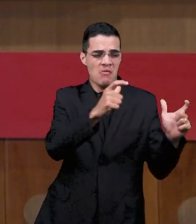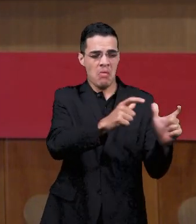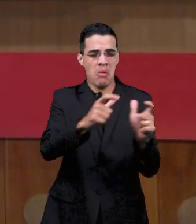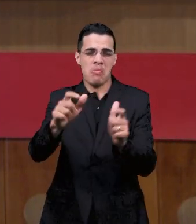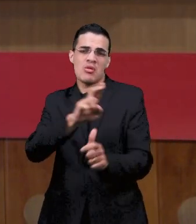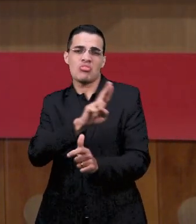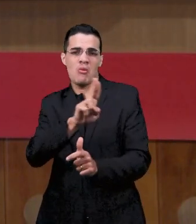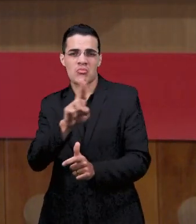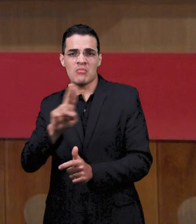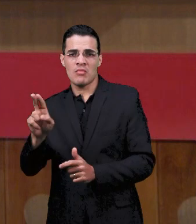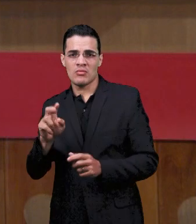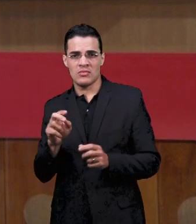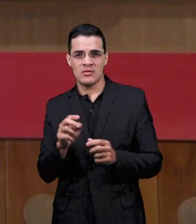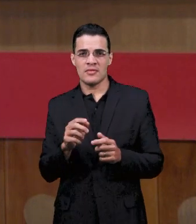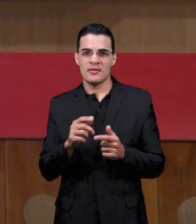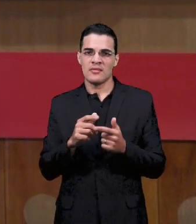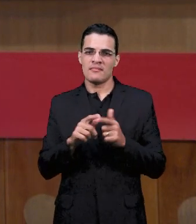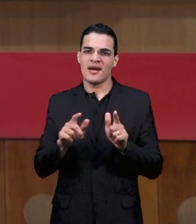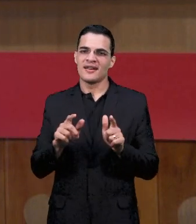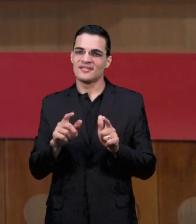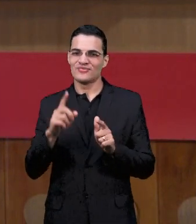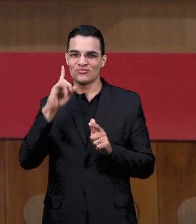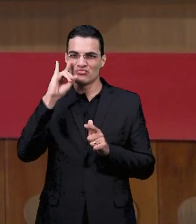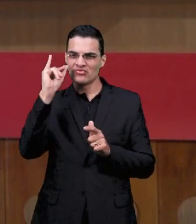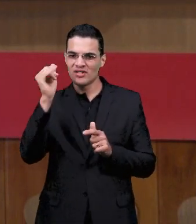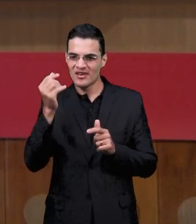Hoje é você que vai mudar de nome.